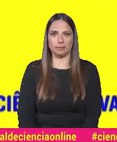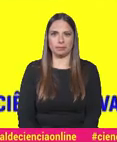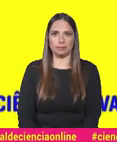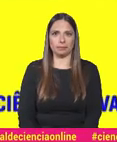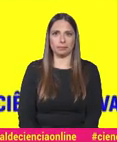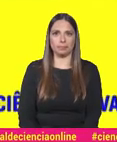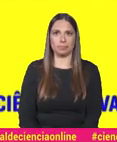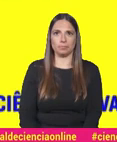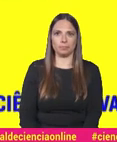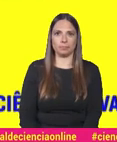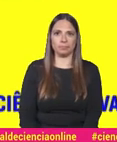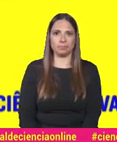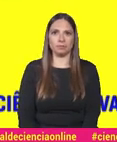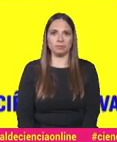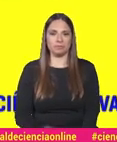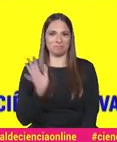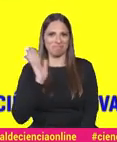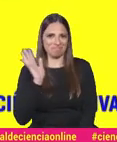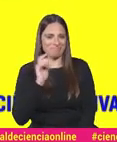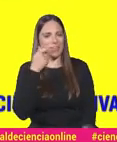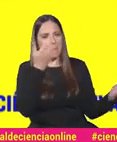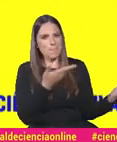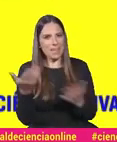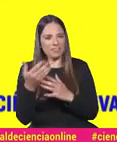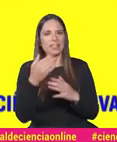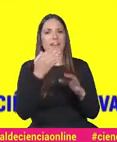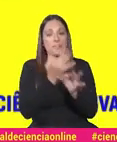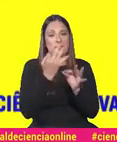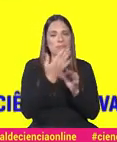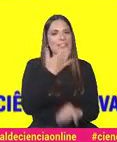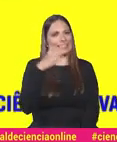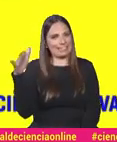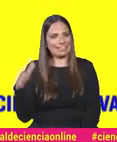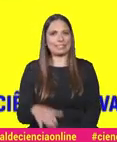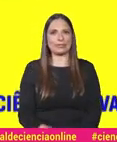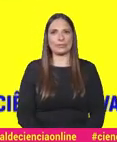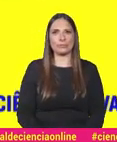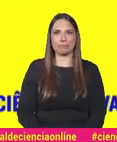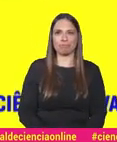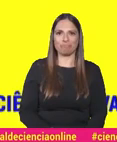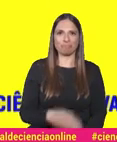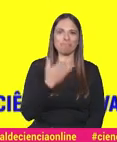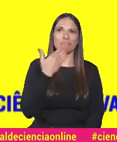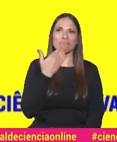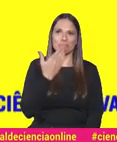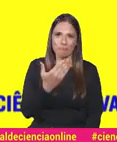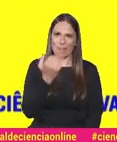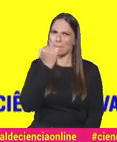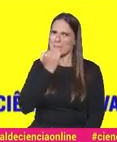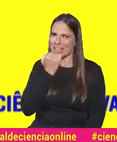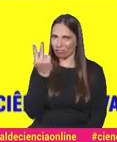Não Boa sei tarde. Se ela já me está Boa a ouvir. Olá, bem-vinda ao Festival de Ciência. Muito obrigada, bem